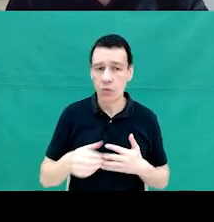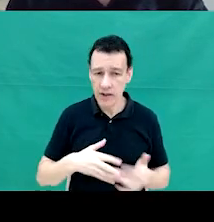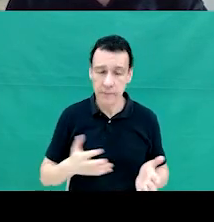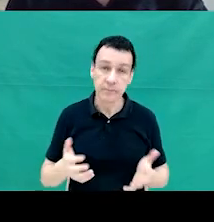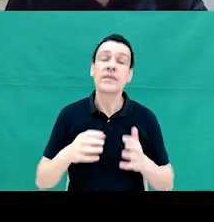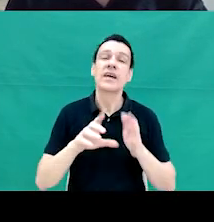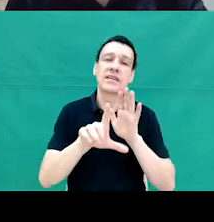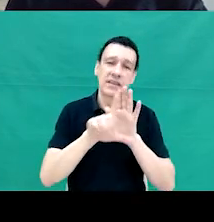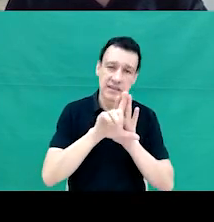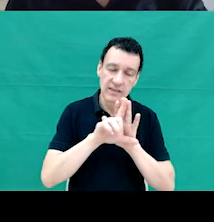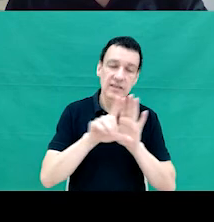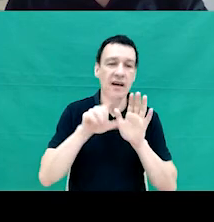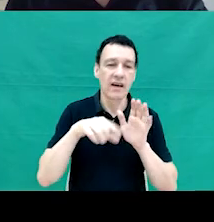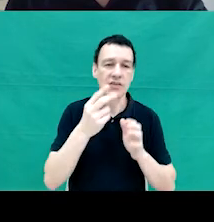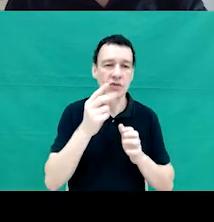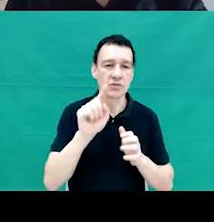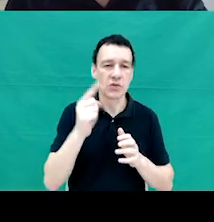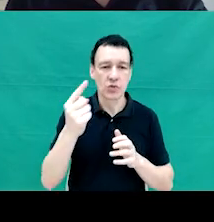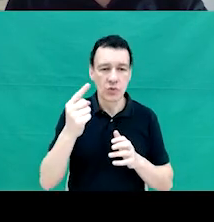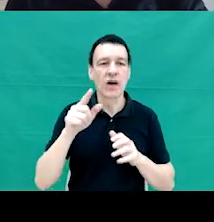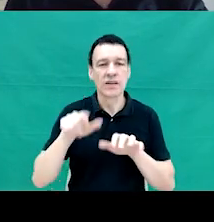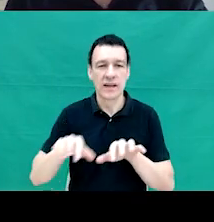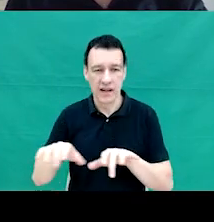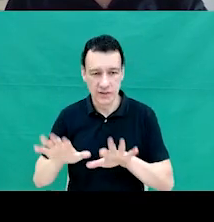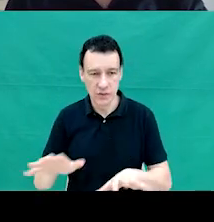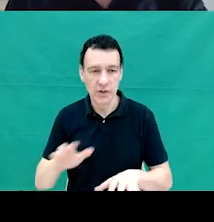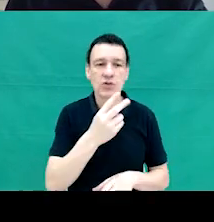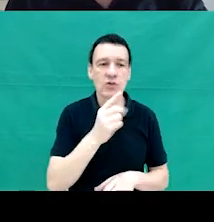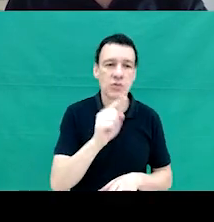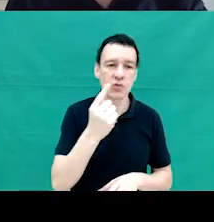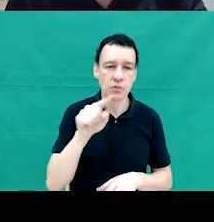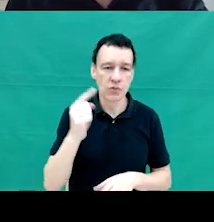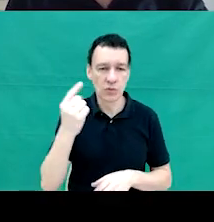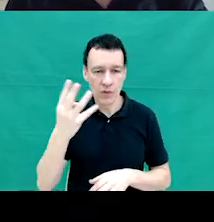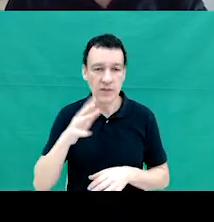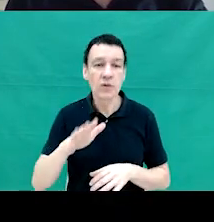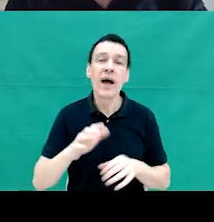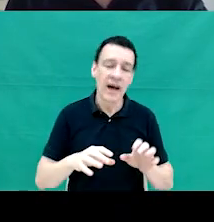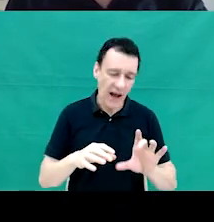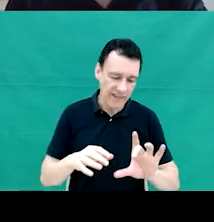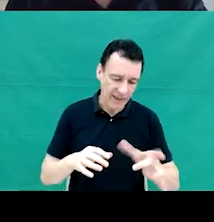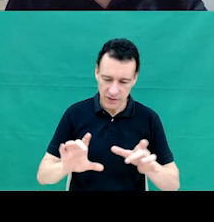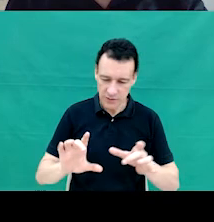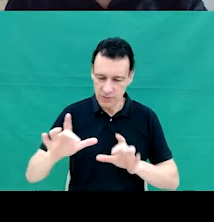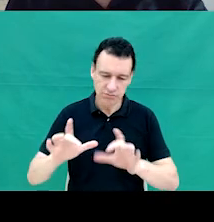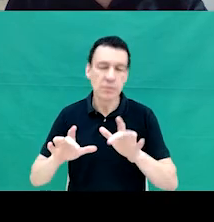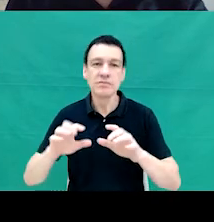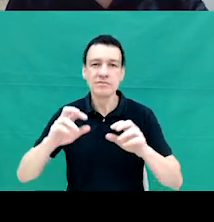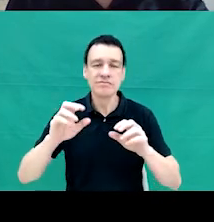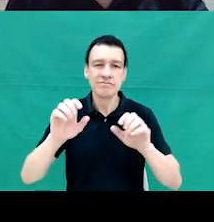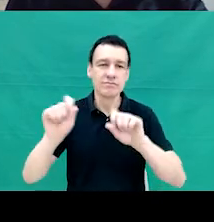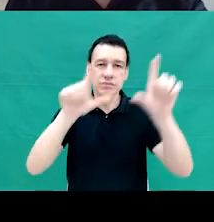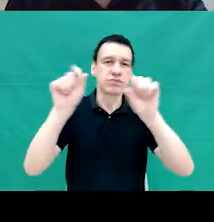2.1.4, atalhos de teclado para caractere, 2.5.1, gestos de acionamento,